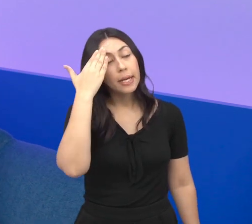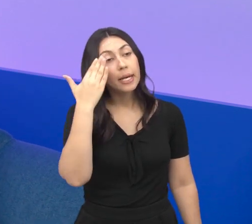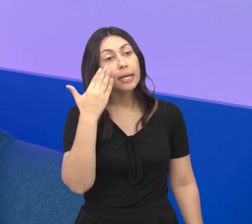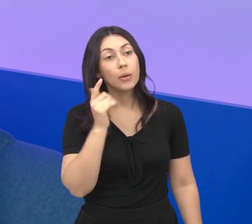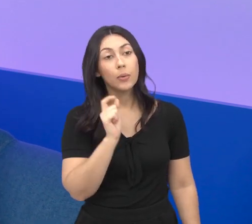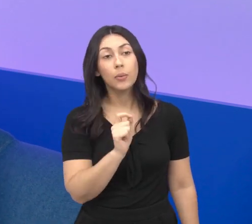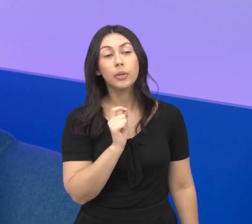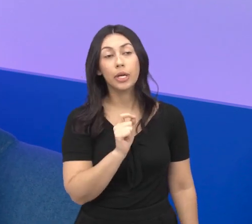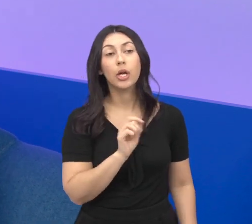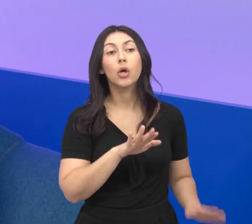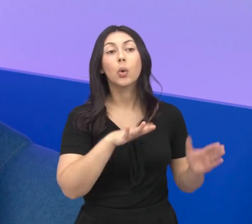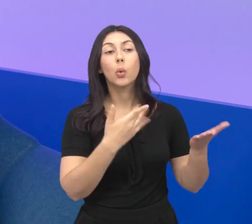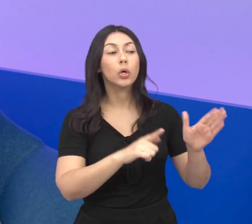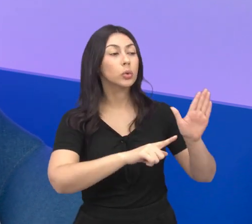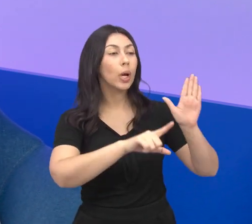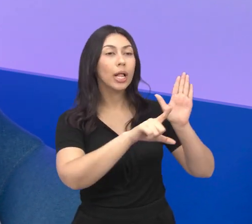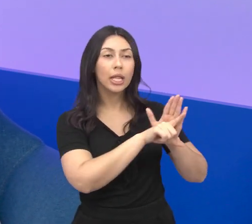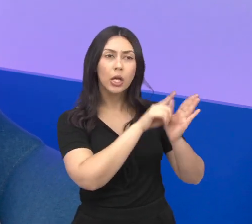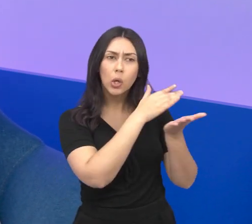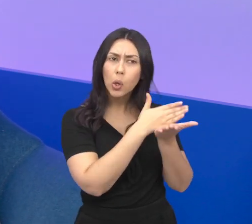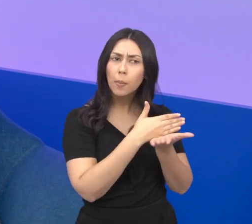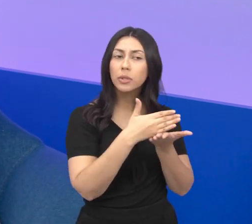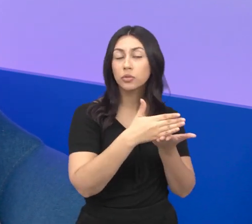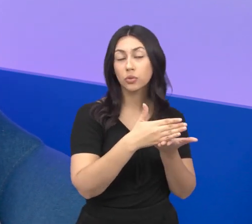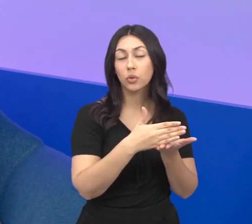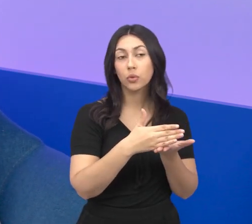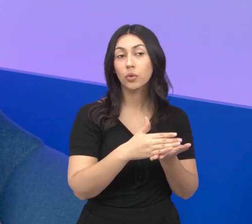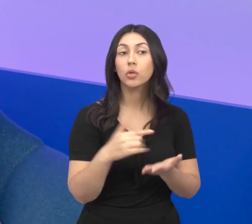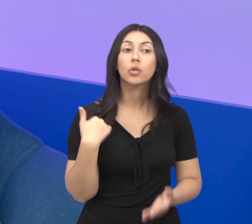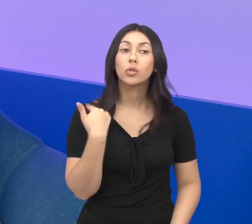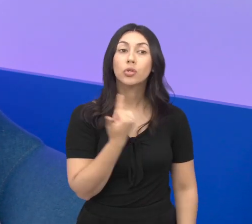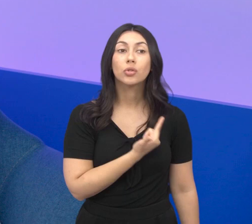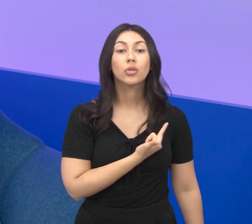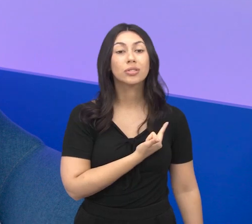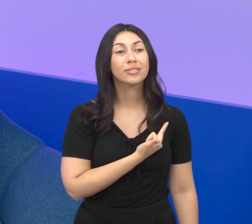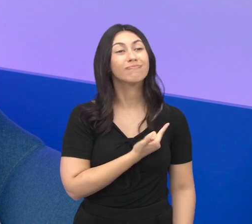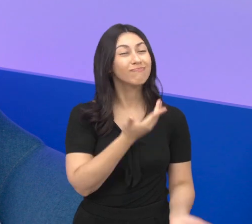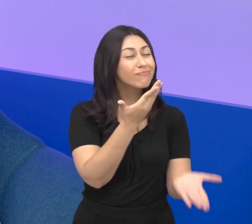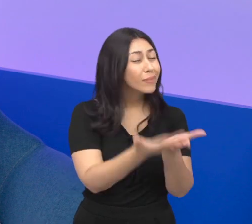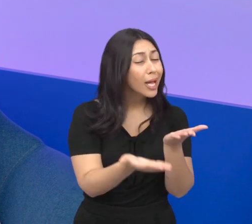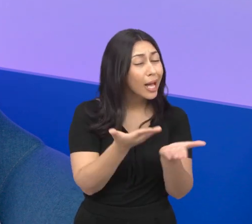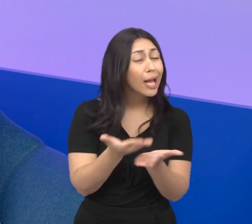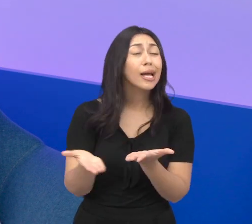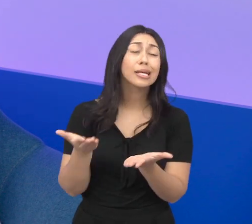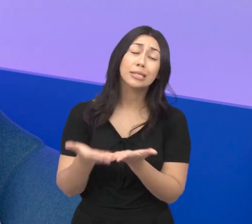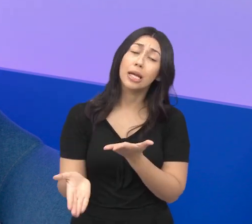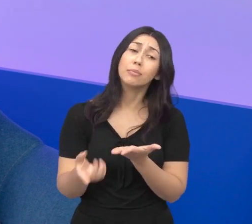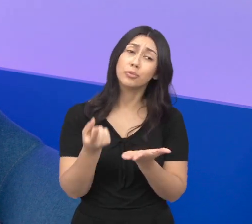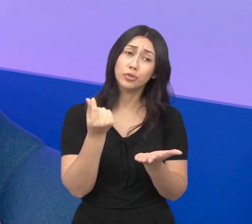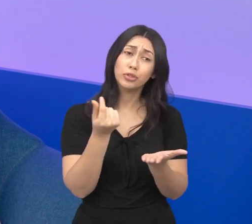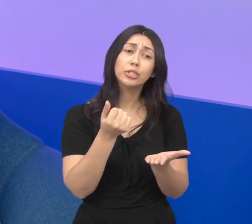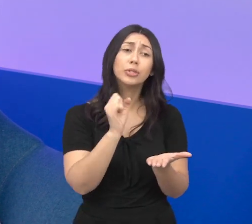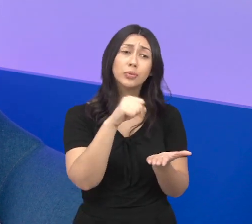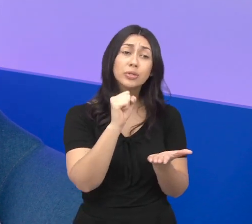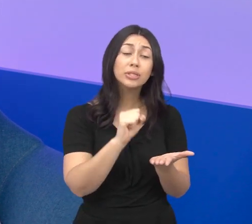que, após a sanção dessa legislação, nós tivemos, sim, uma perda significativa, mas também tivemos um resgate